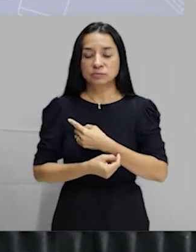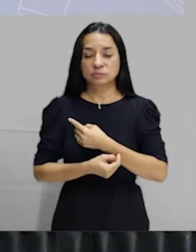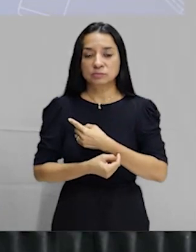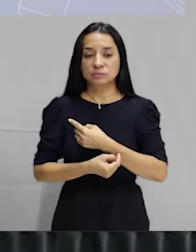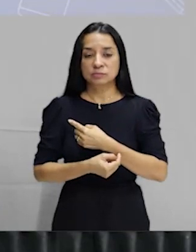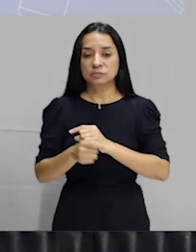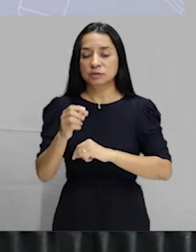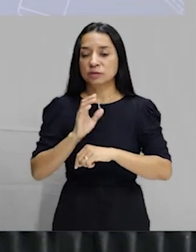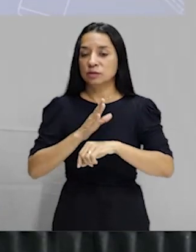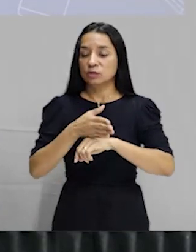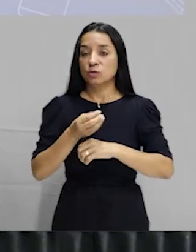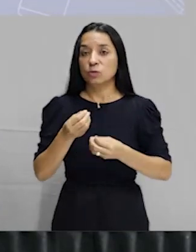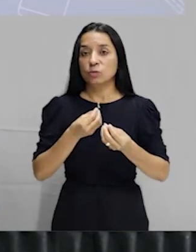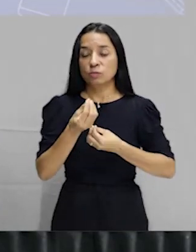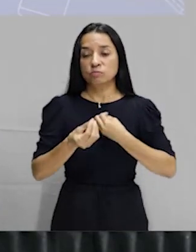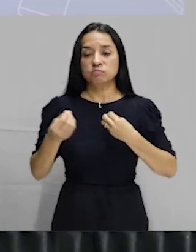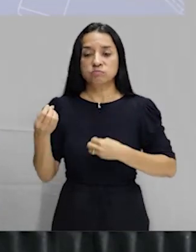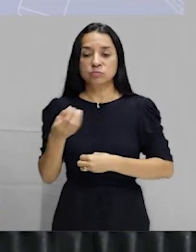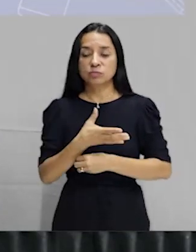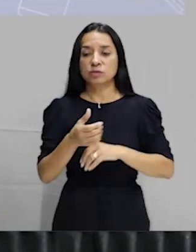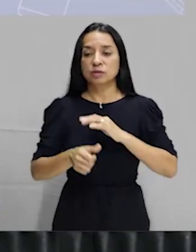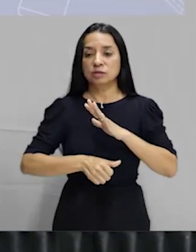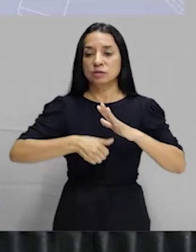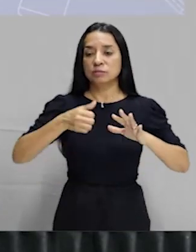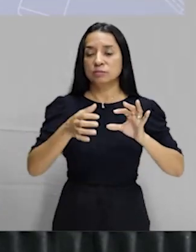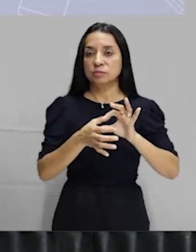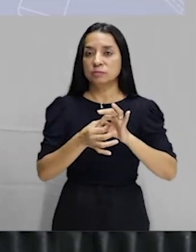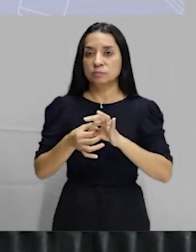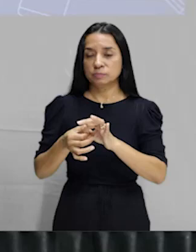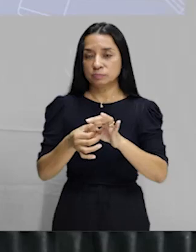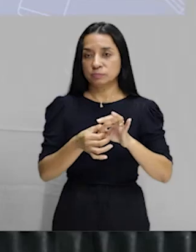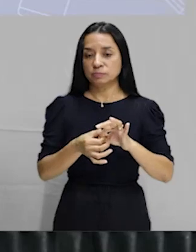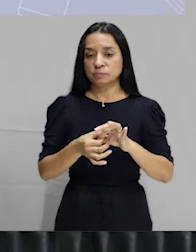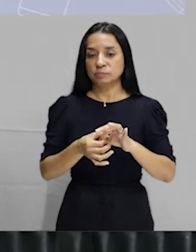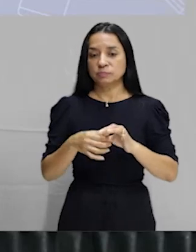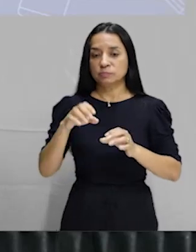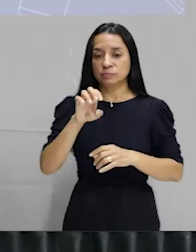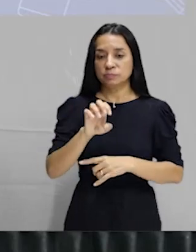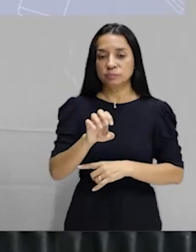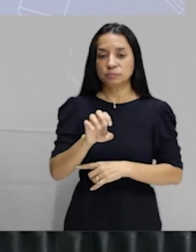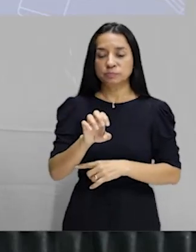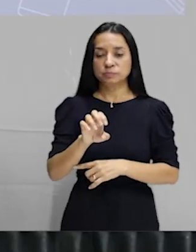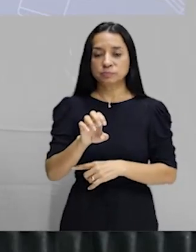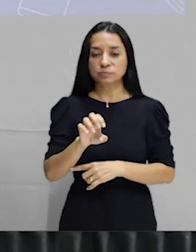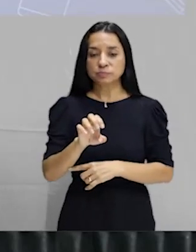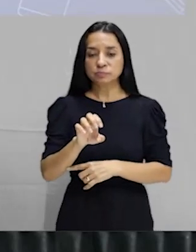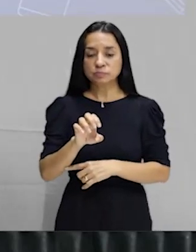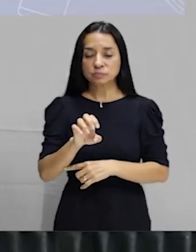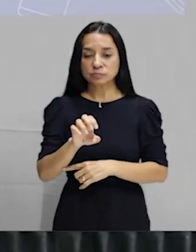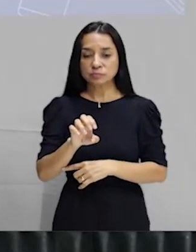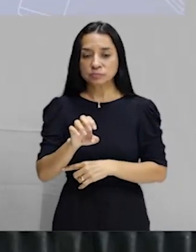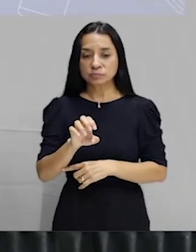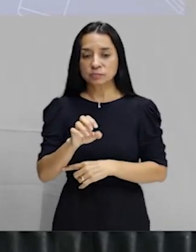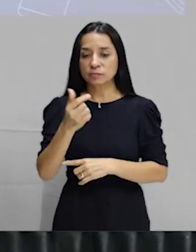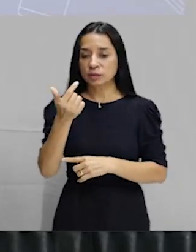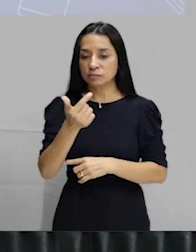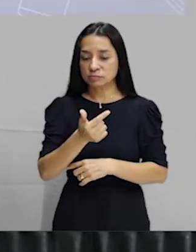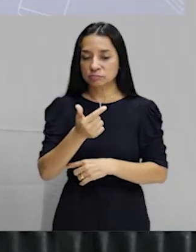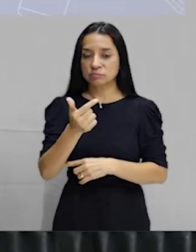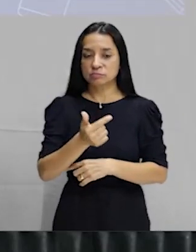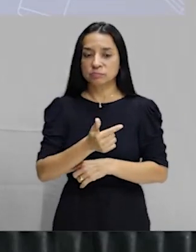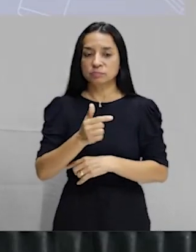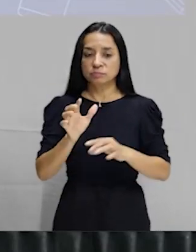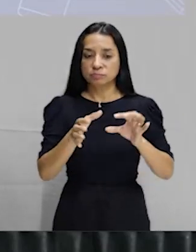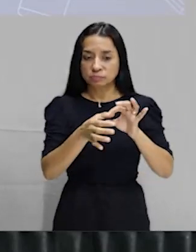elemento que entrou como novidade na primeira união foi o E, tá? E na segunda